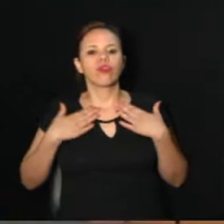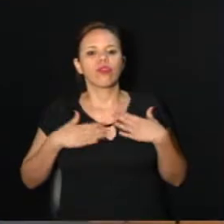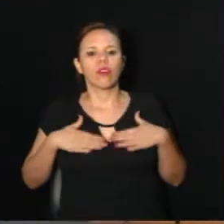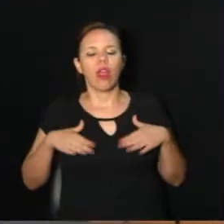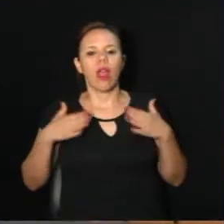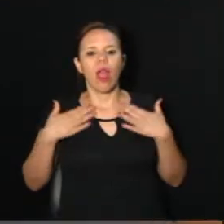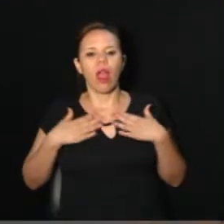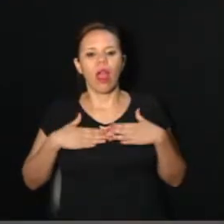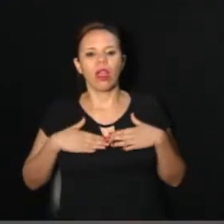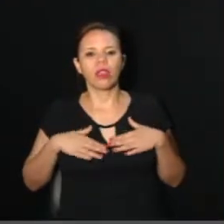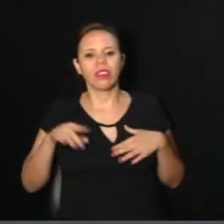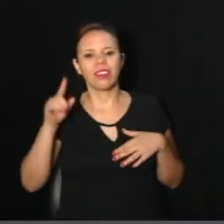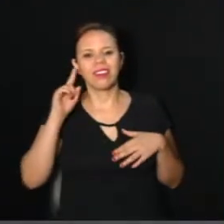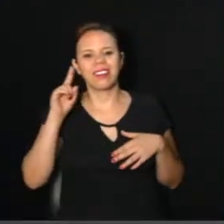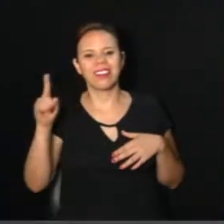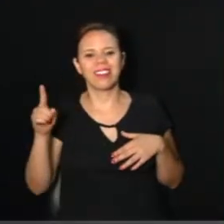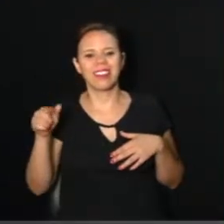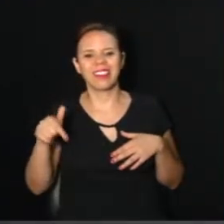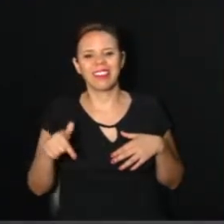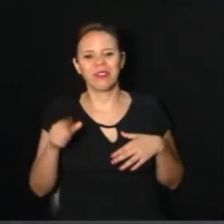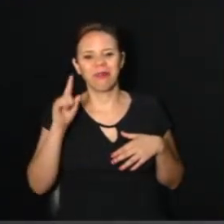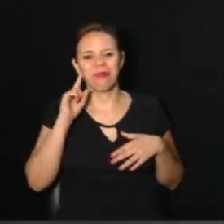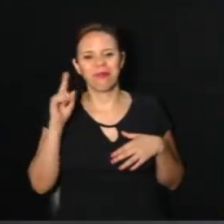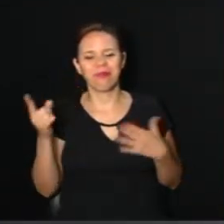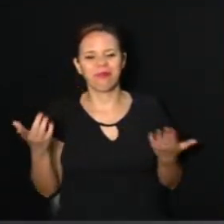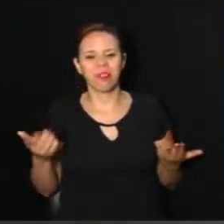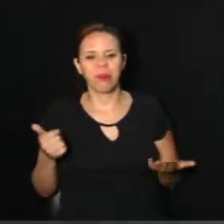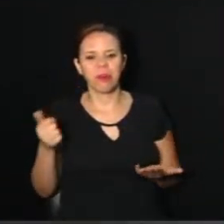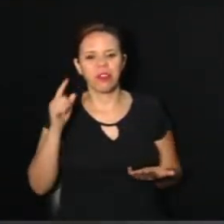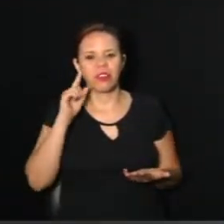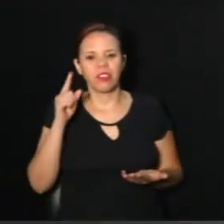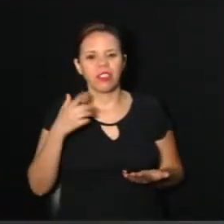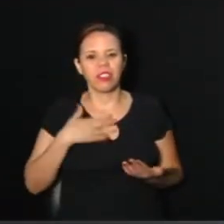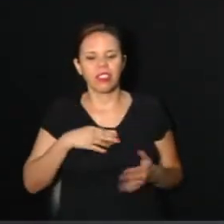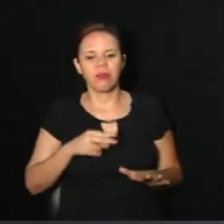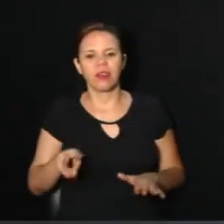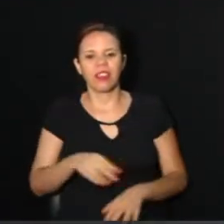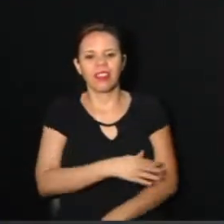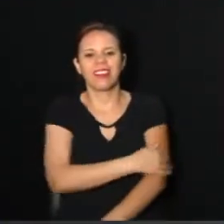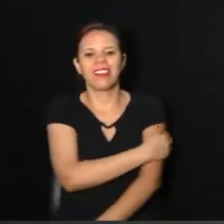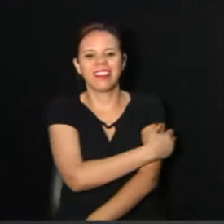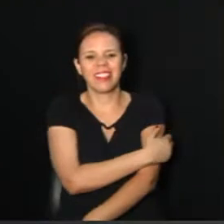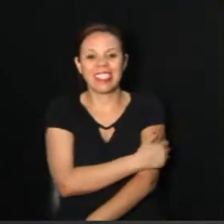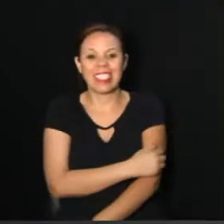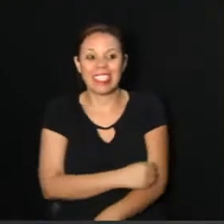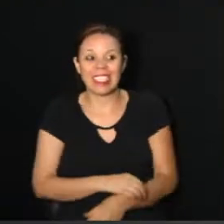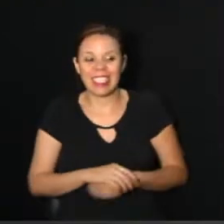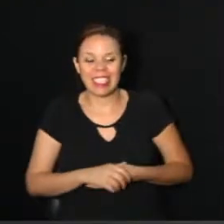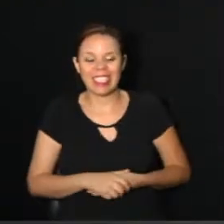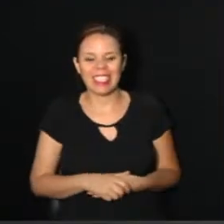Descansarás no 7º dia? Mas domingo é o primeiro dia da semana. Tá? Então,